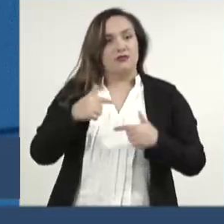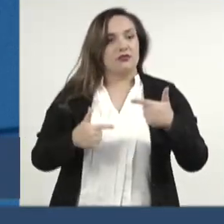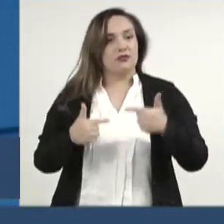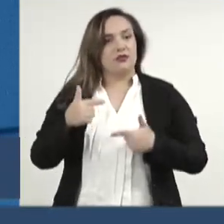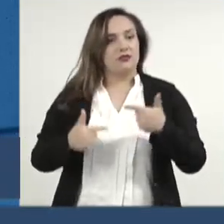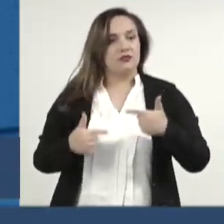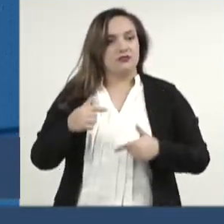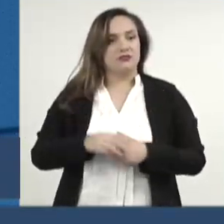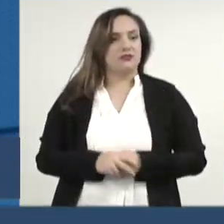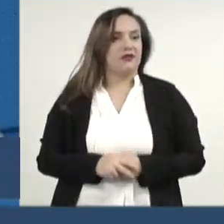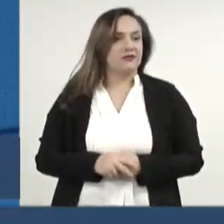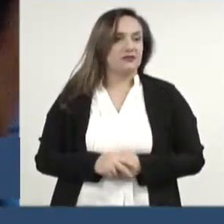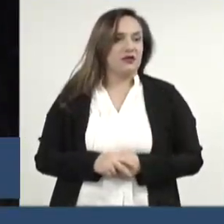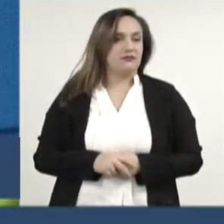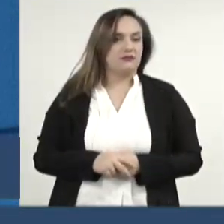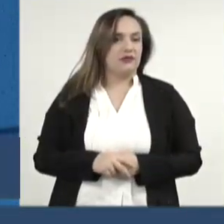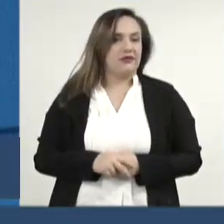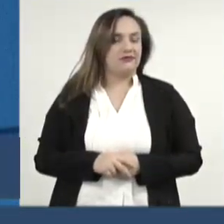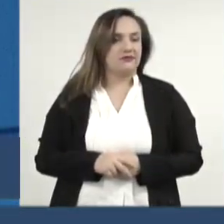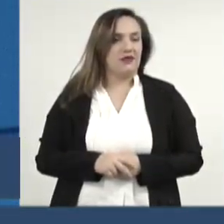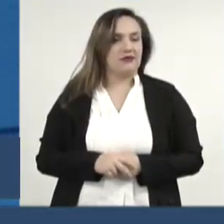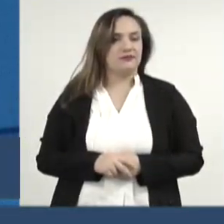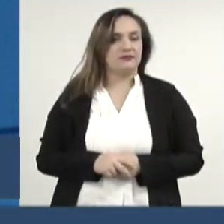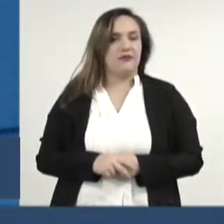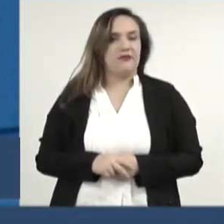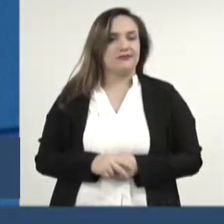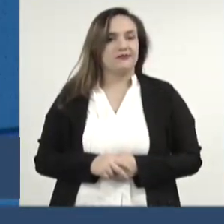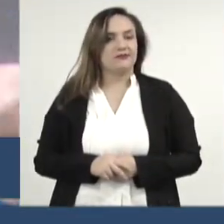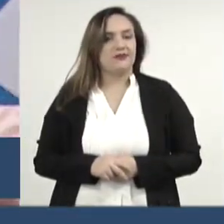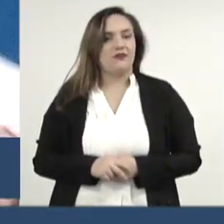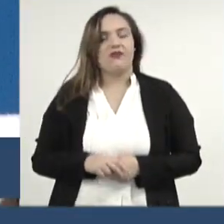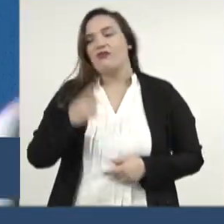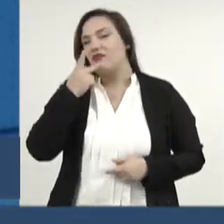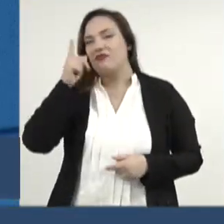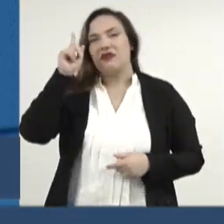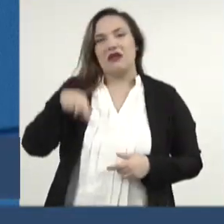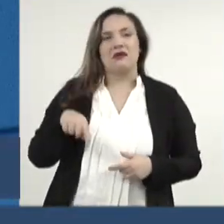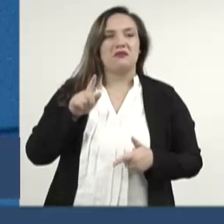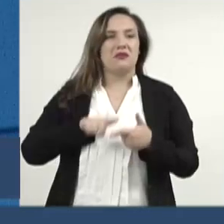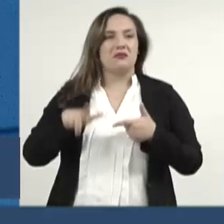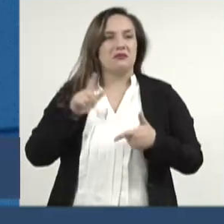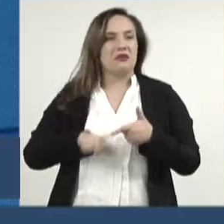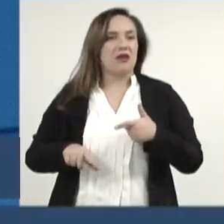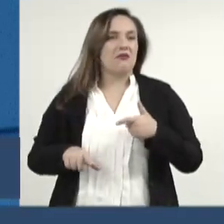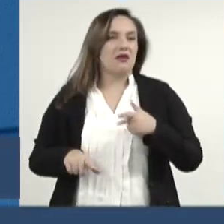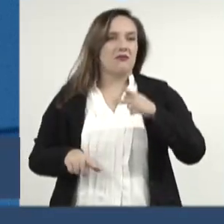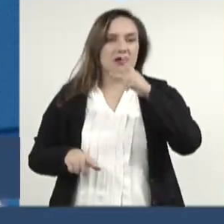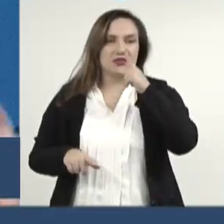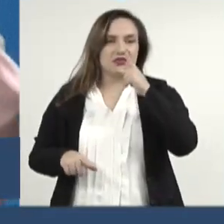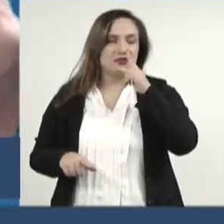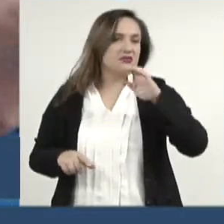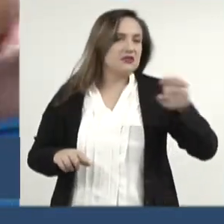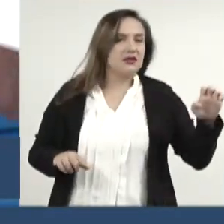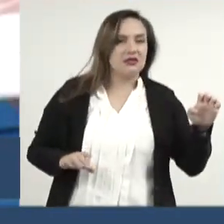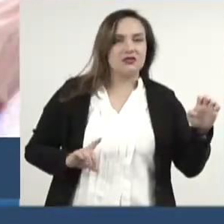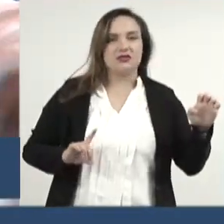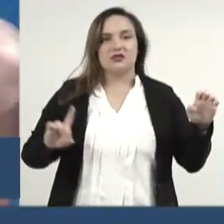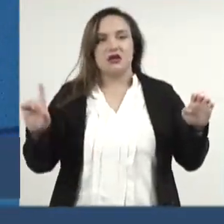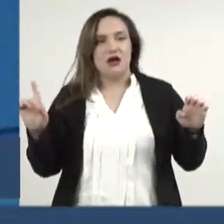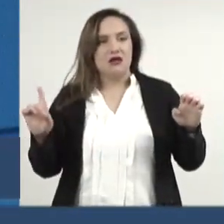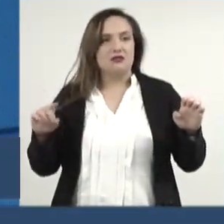deputado Paulo Corrêa, sim, que isso é uma questão de partidos de esquerda, que isso é